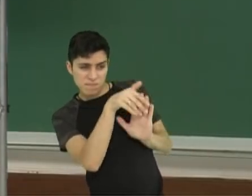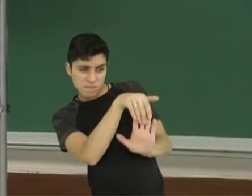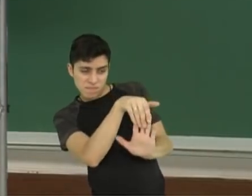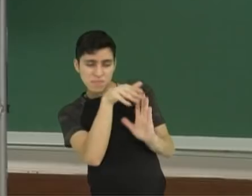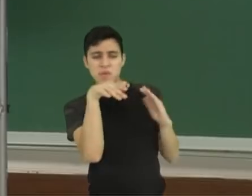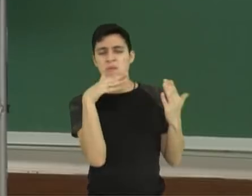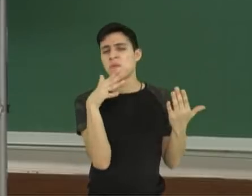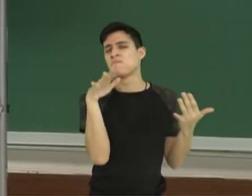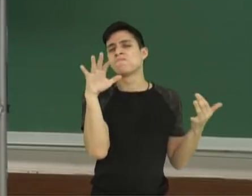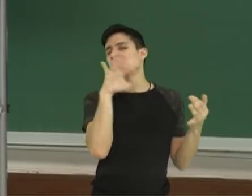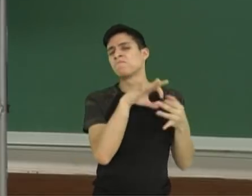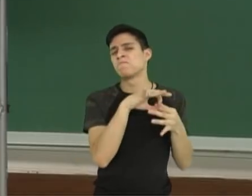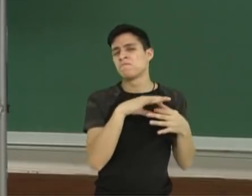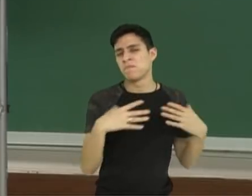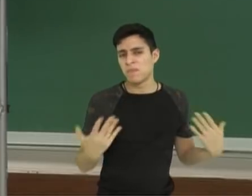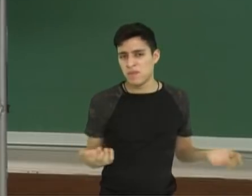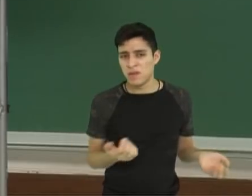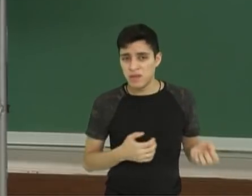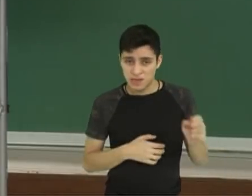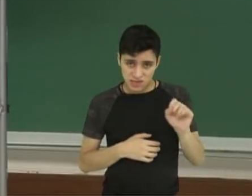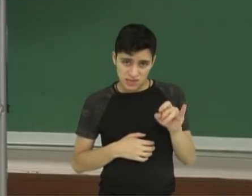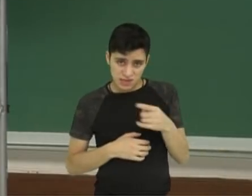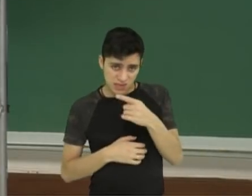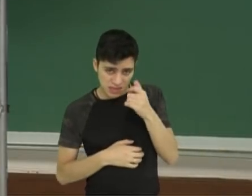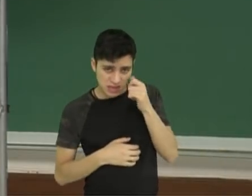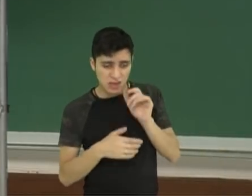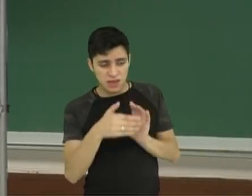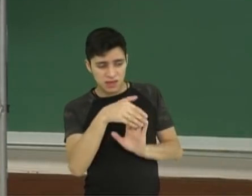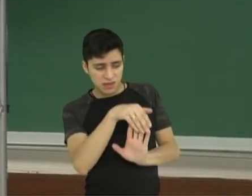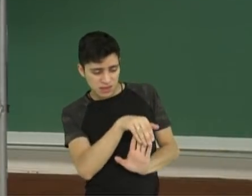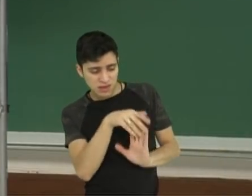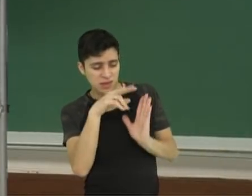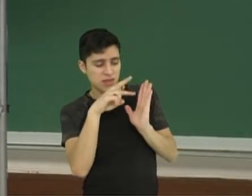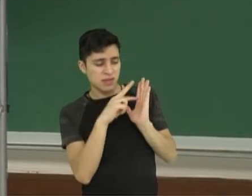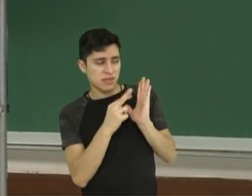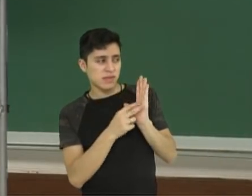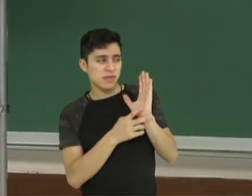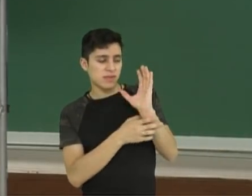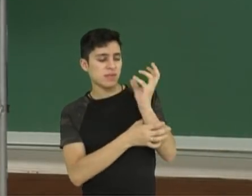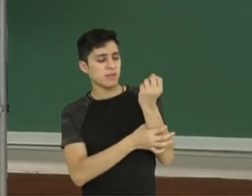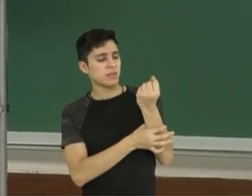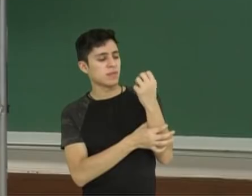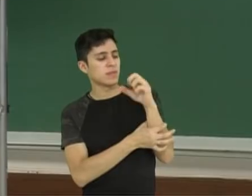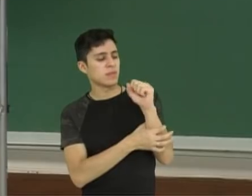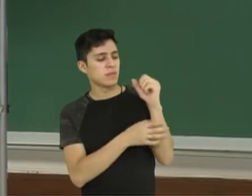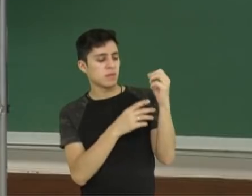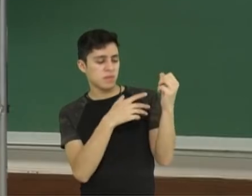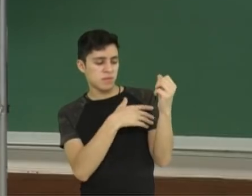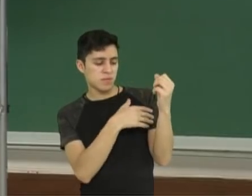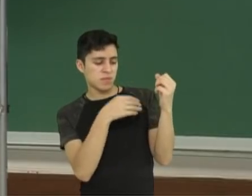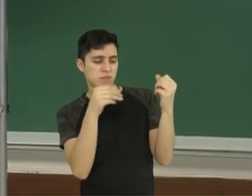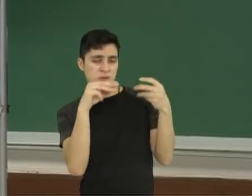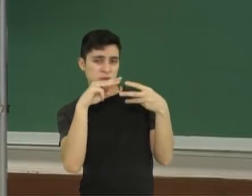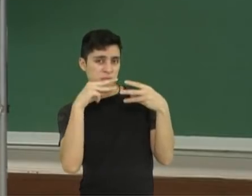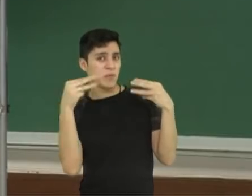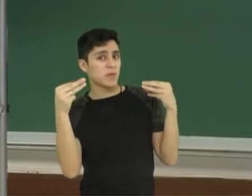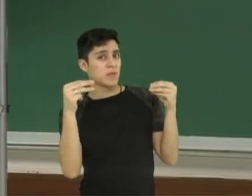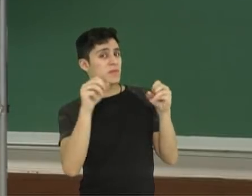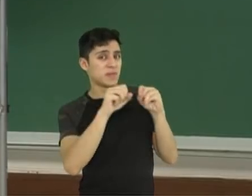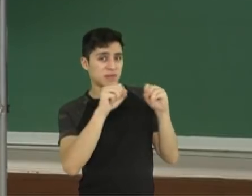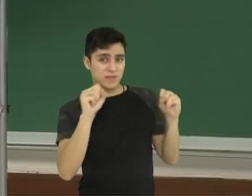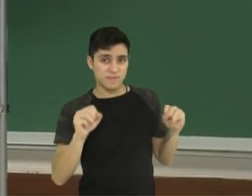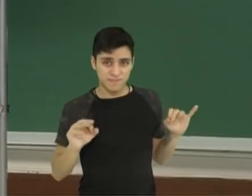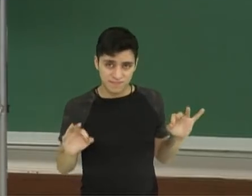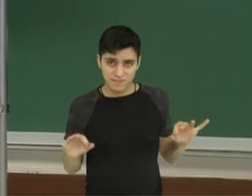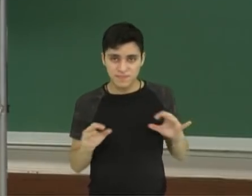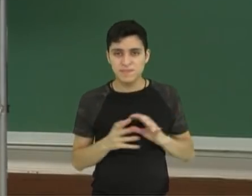participam? Bom, se ela aqui está se esticando, ela provavelmente está mexendo com a musculatura dela. Então é o sistema muscular, os